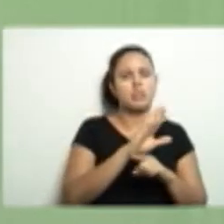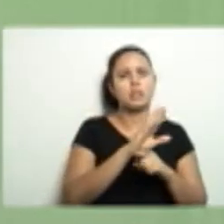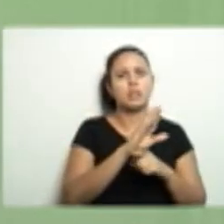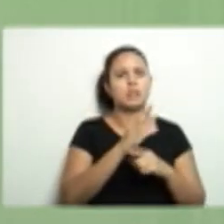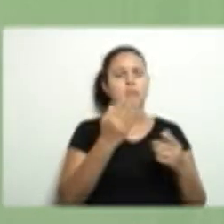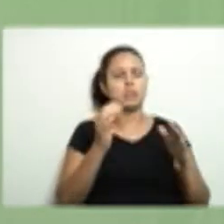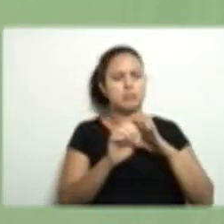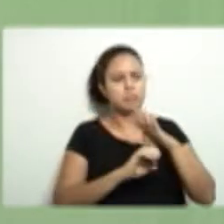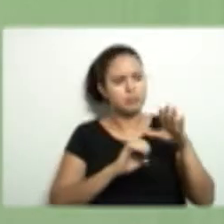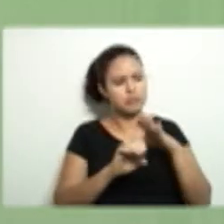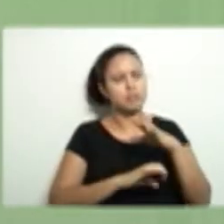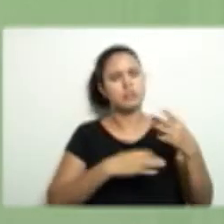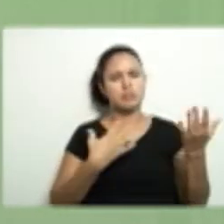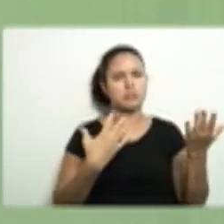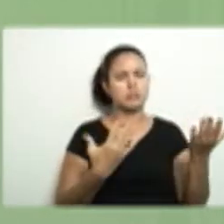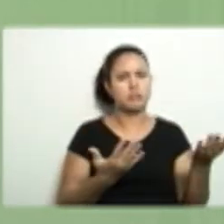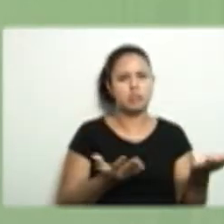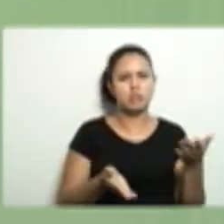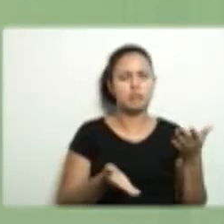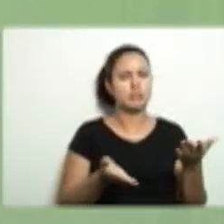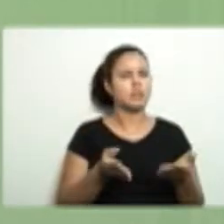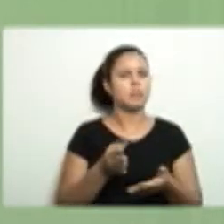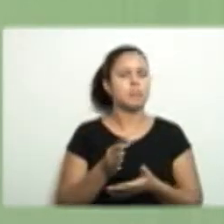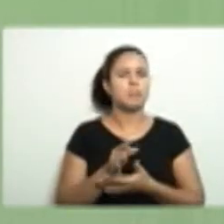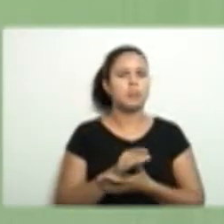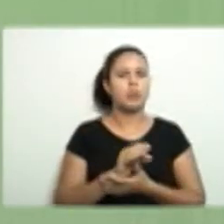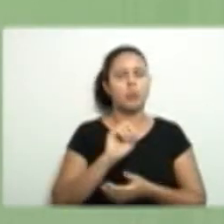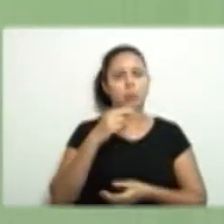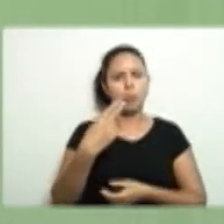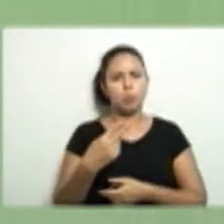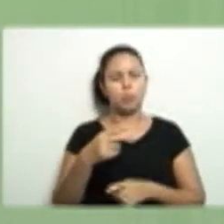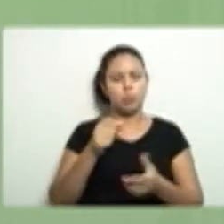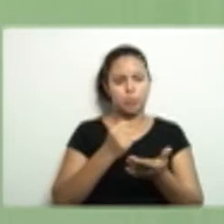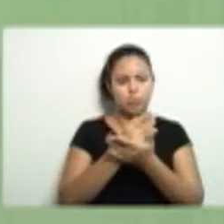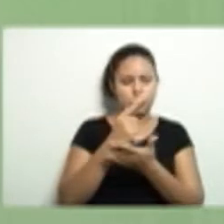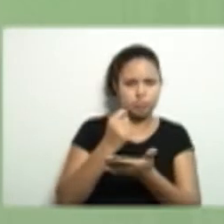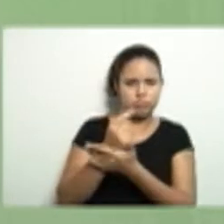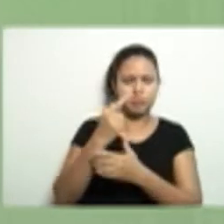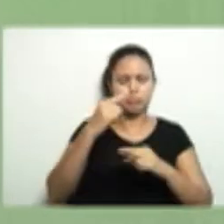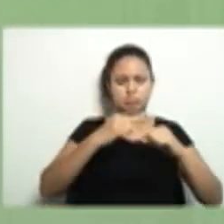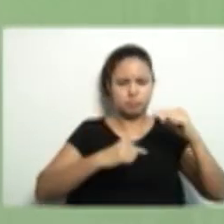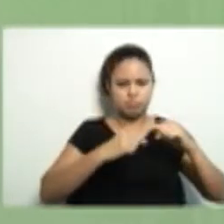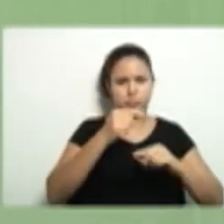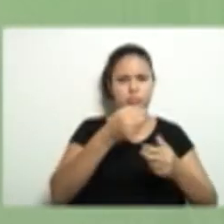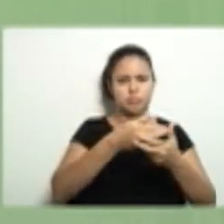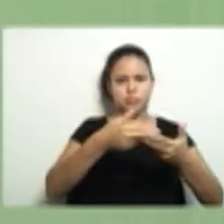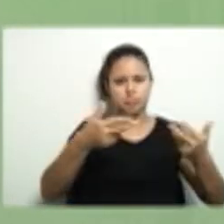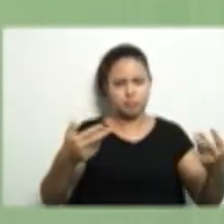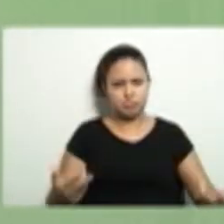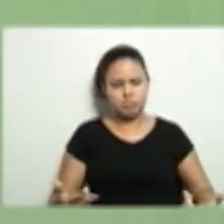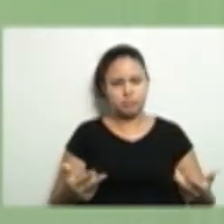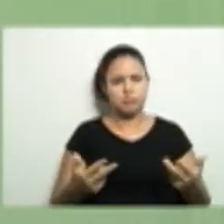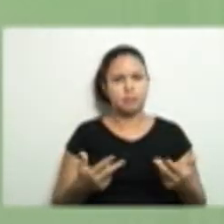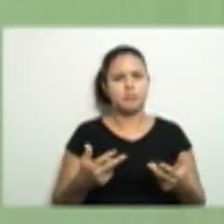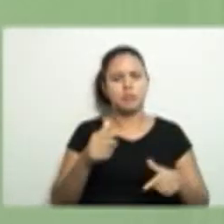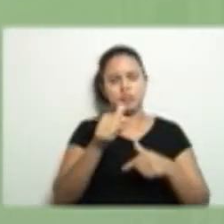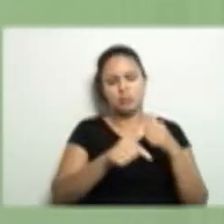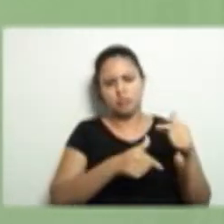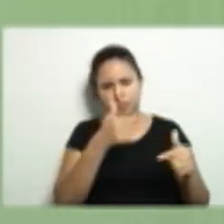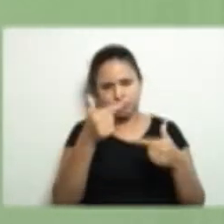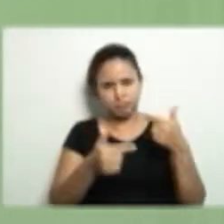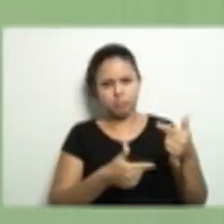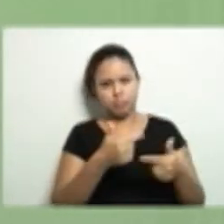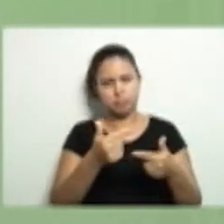ele vai dar exemplos, por exemplo, investimentos em máquinas, equipamentos, infraestrutura de produção e serviços, que podem